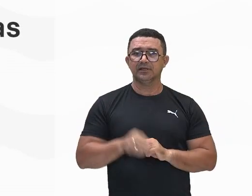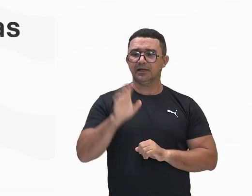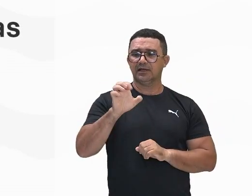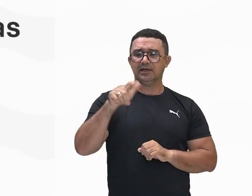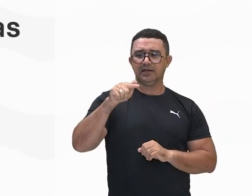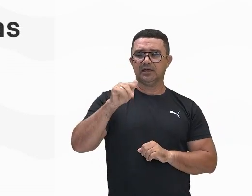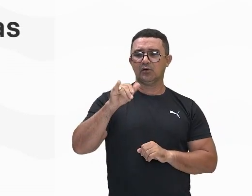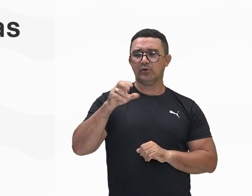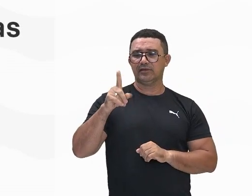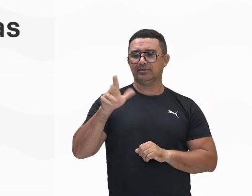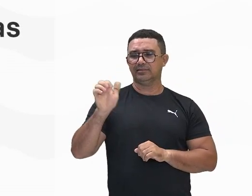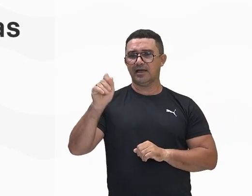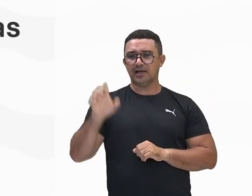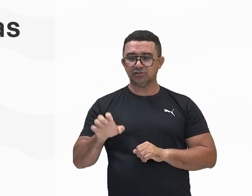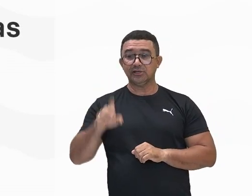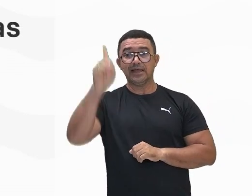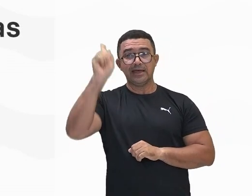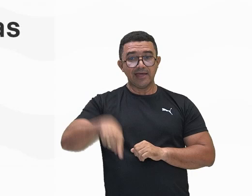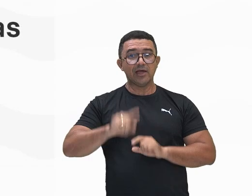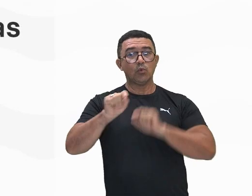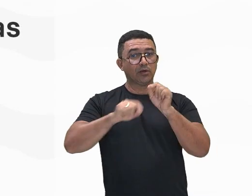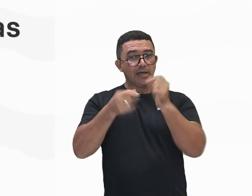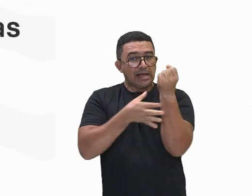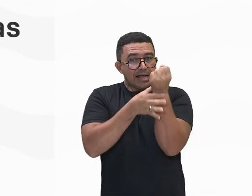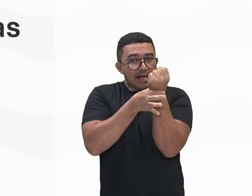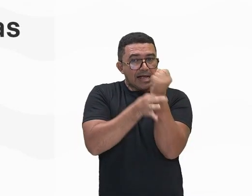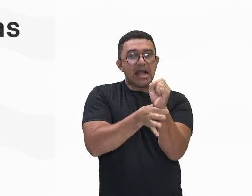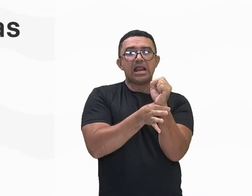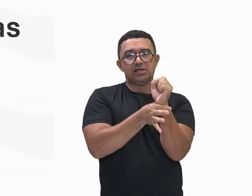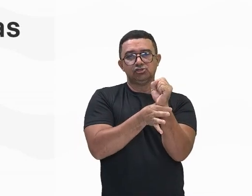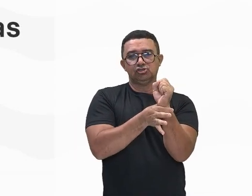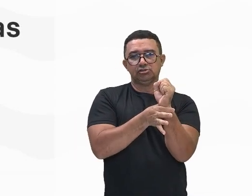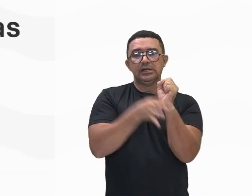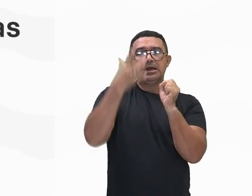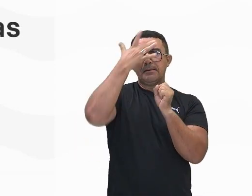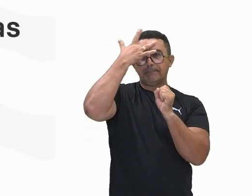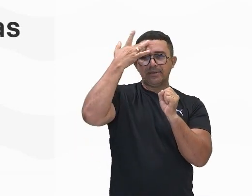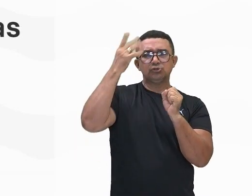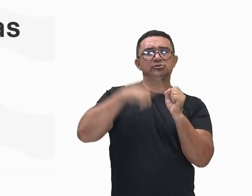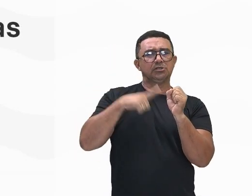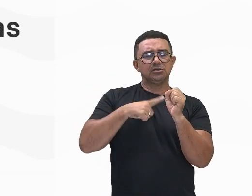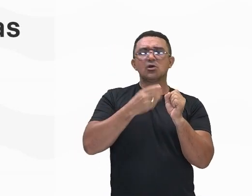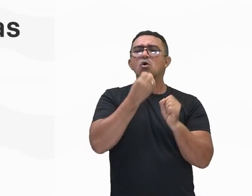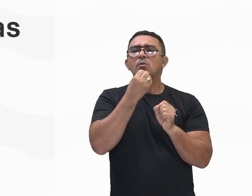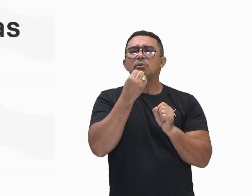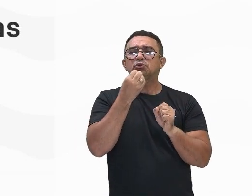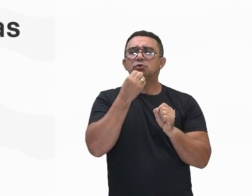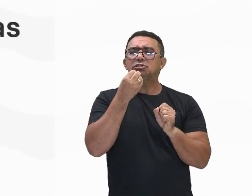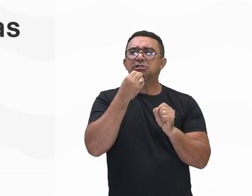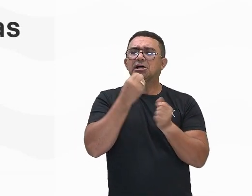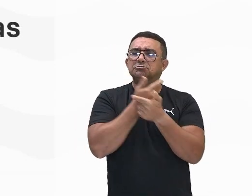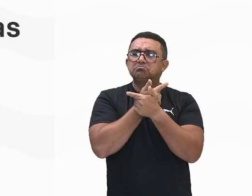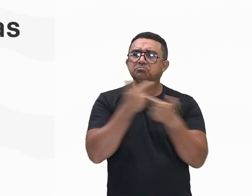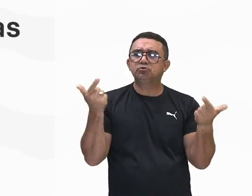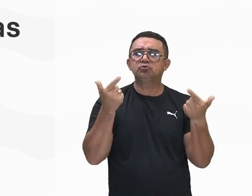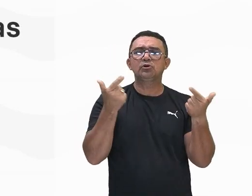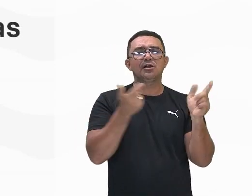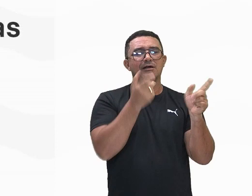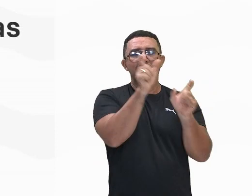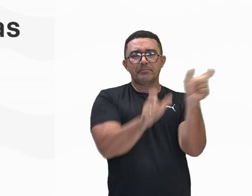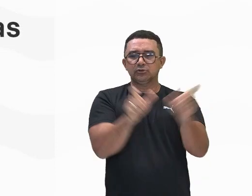se encontra em garantir que as pessoas tenham as mesmas oportunidades de sucesso, independente de